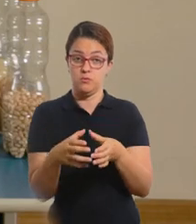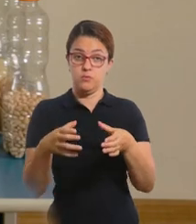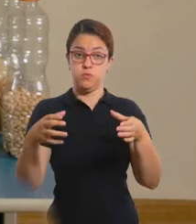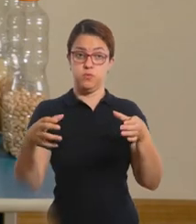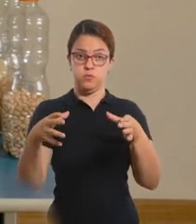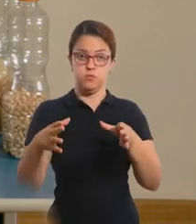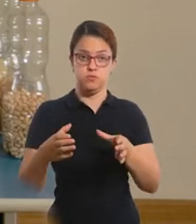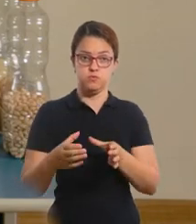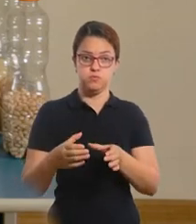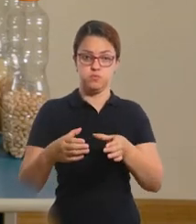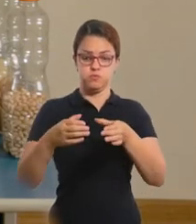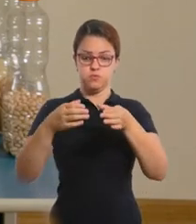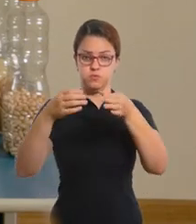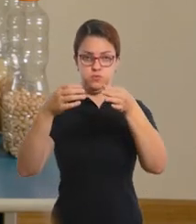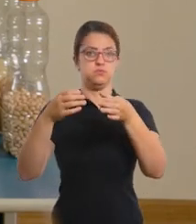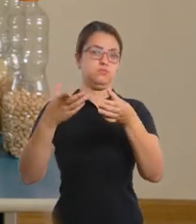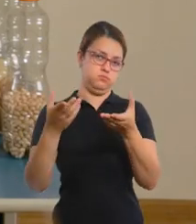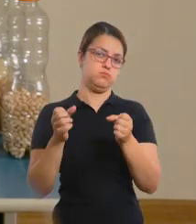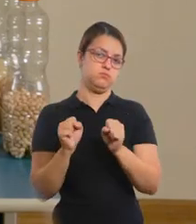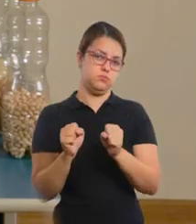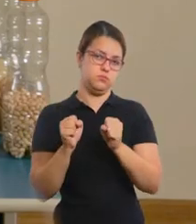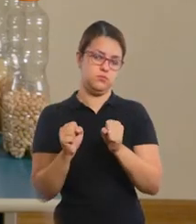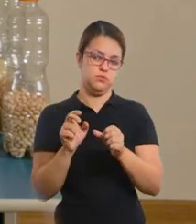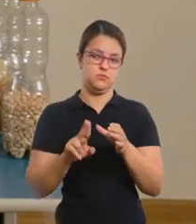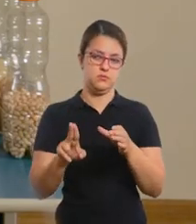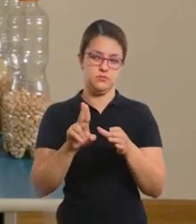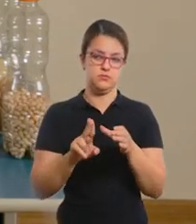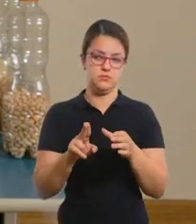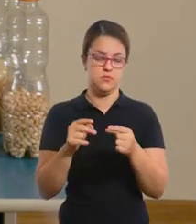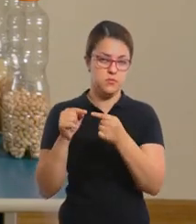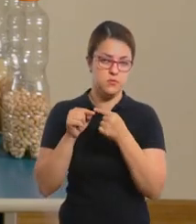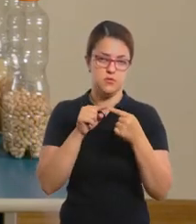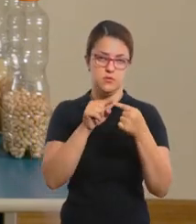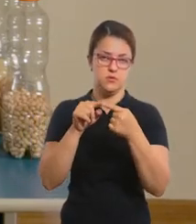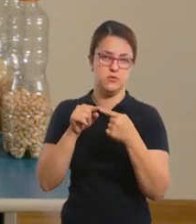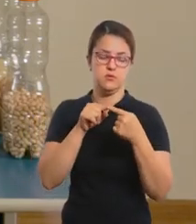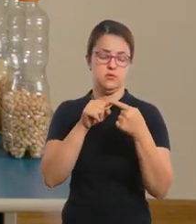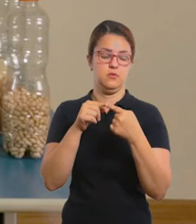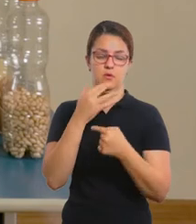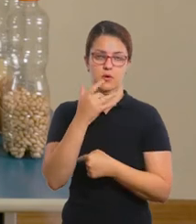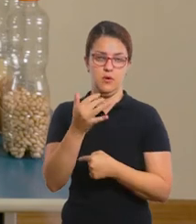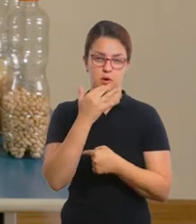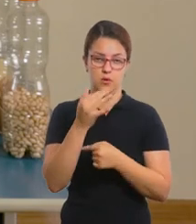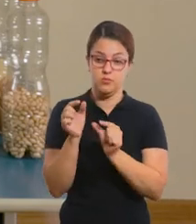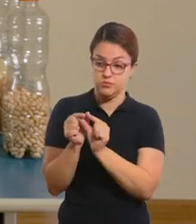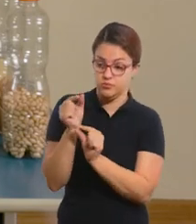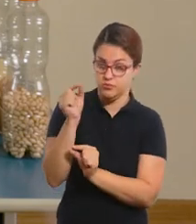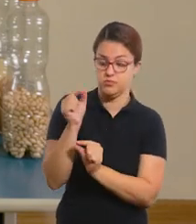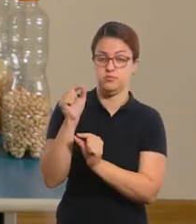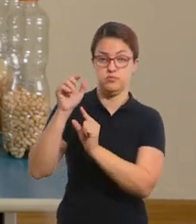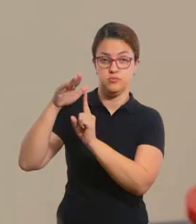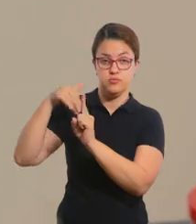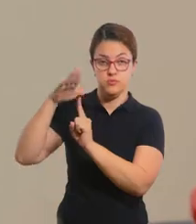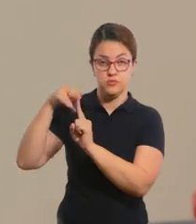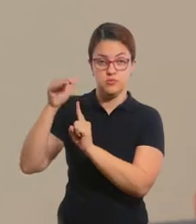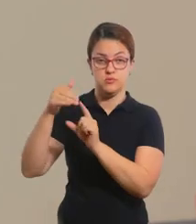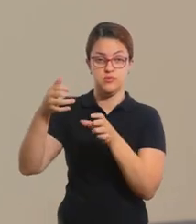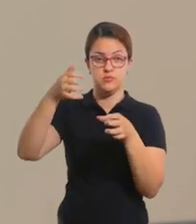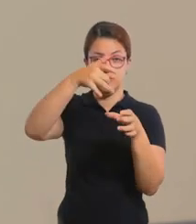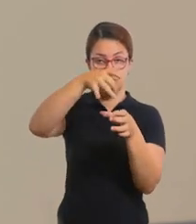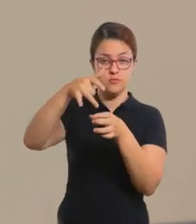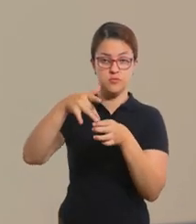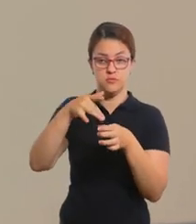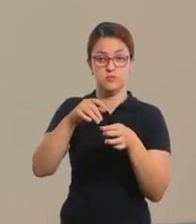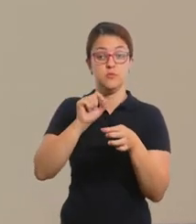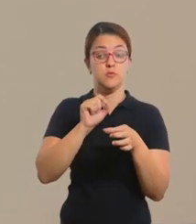e tiver como fazer o risquinho também para entrar, tudo bem. Você pinta o palitinho de acordo com a cor de cada abertura que você fizer. Aqui eu